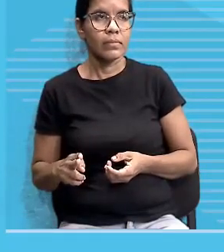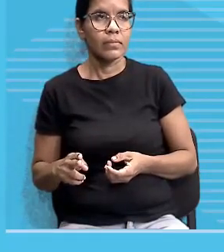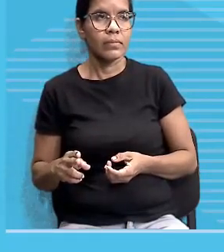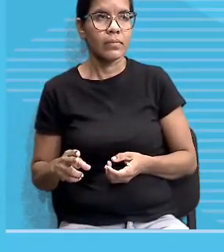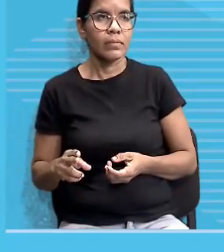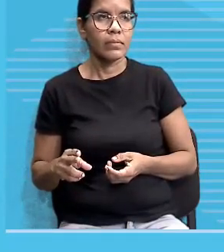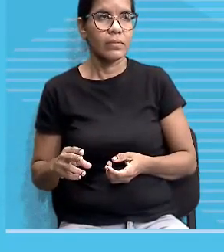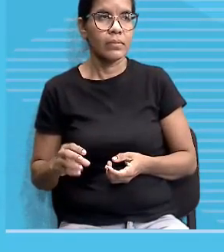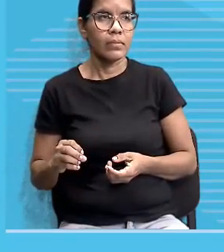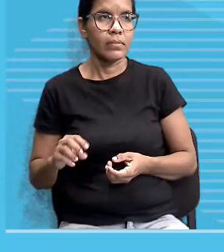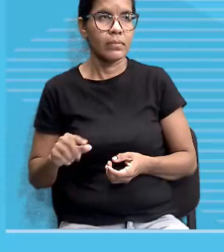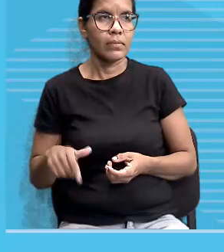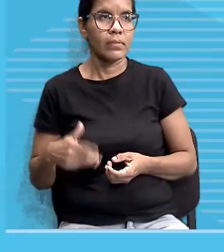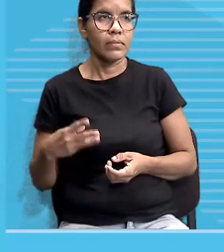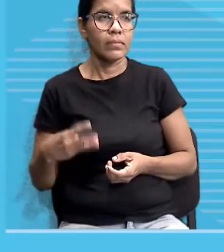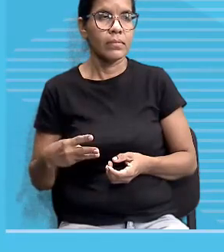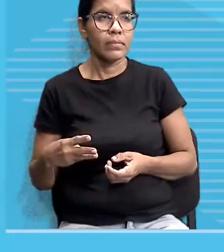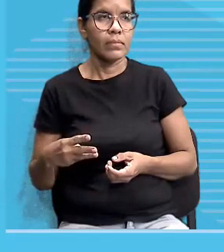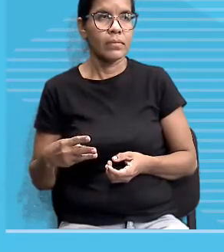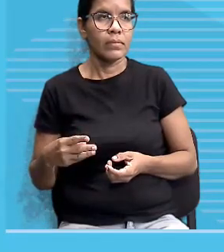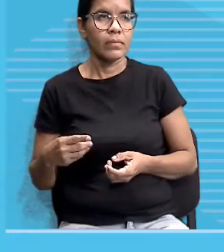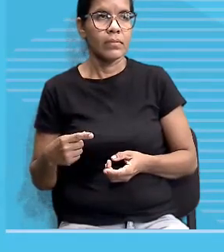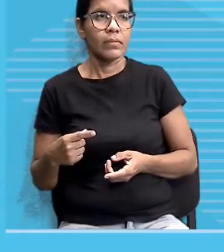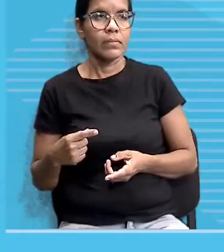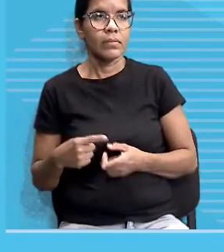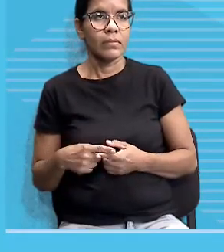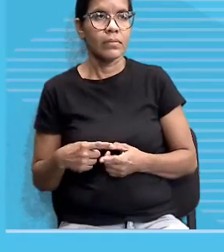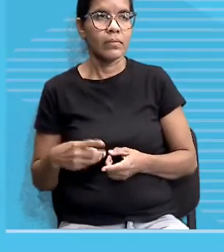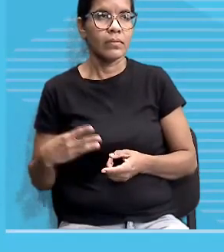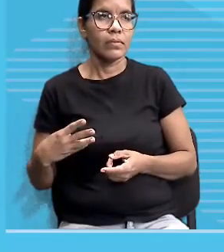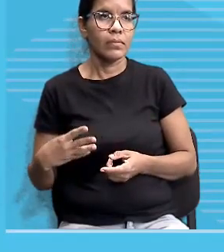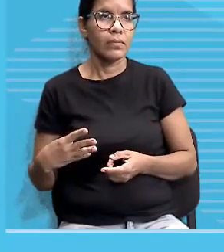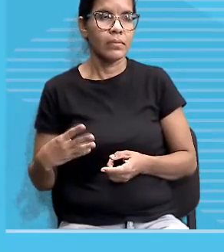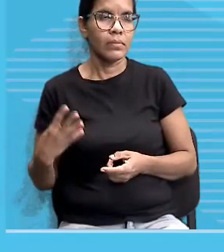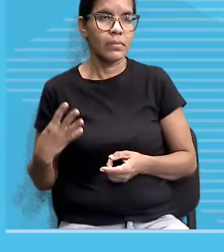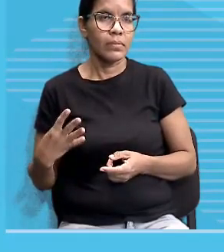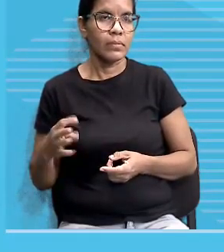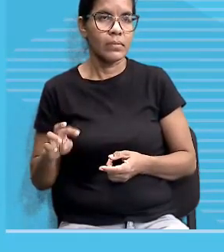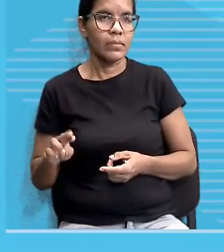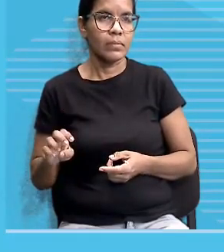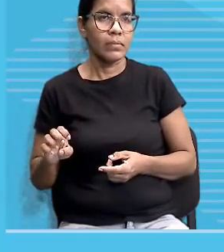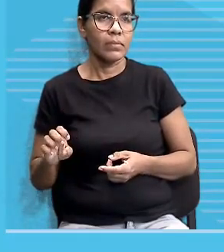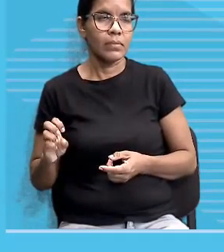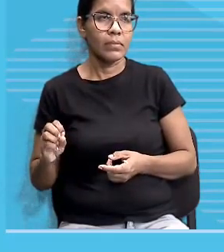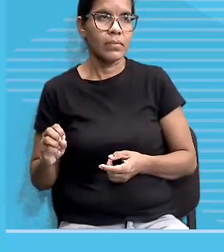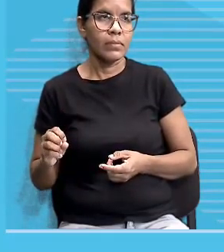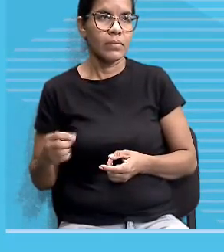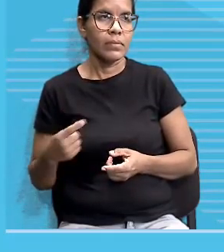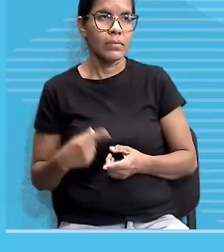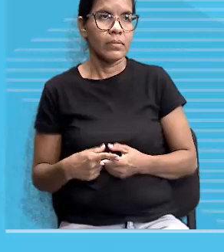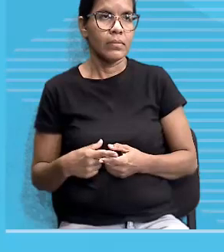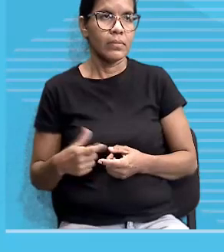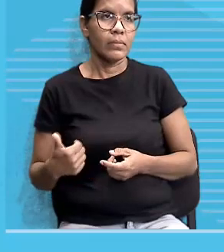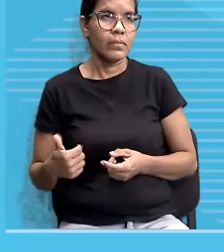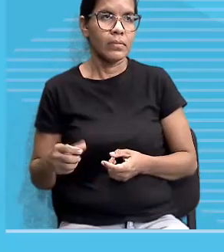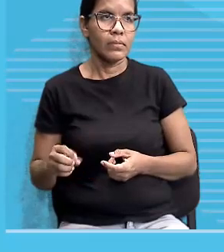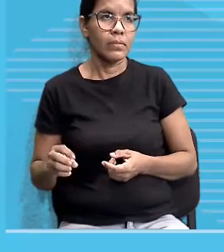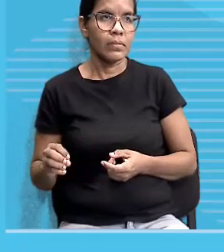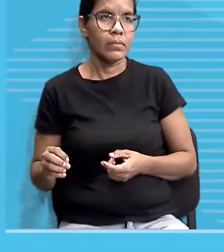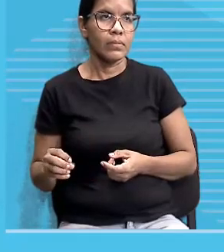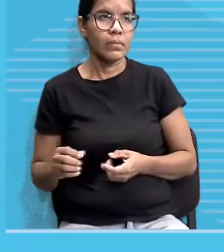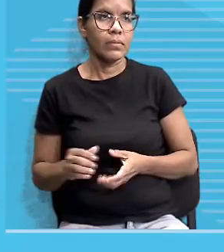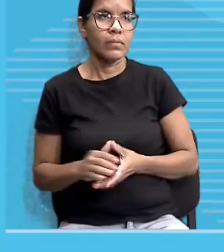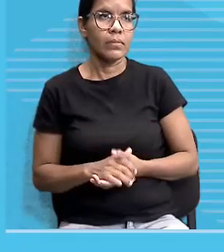a 0,3 às vezes 450 vezes